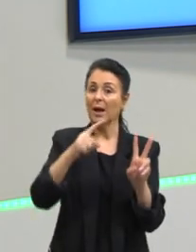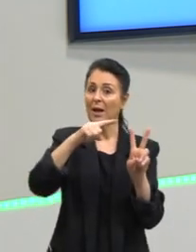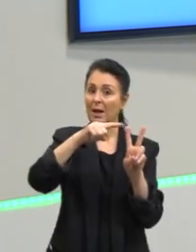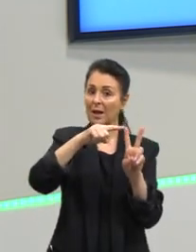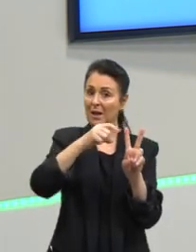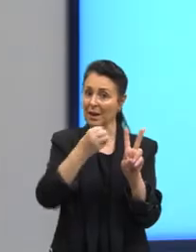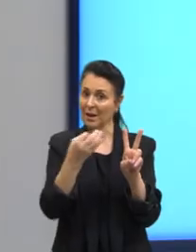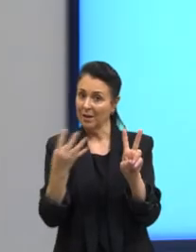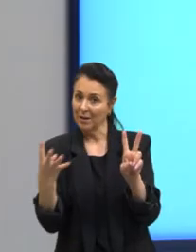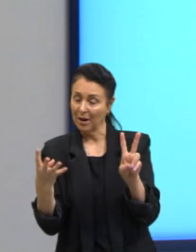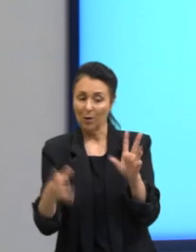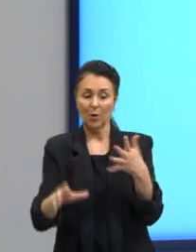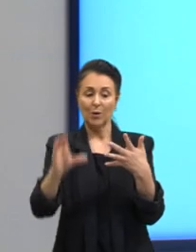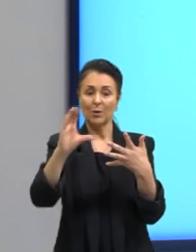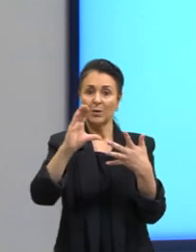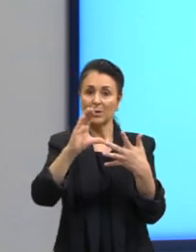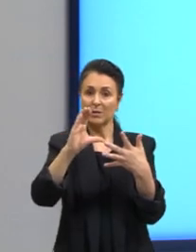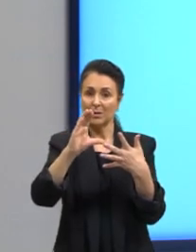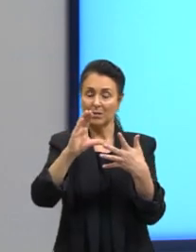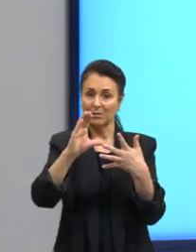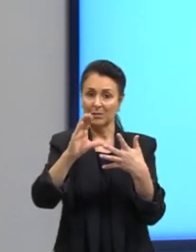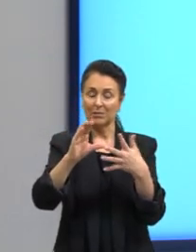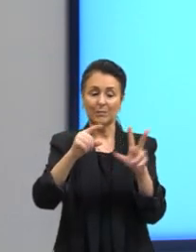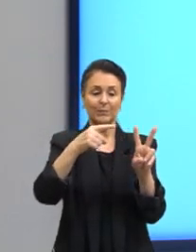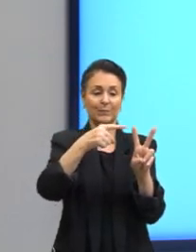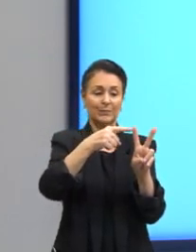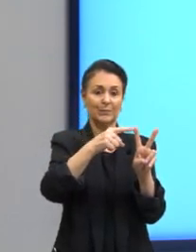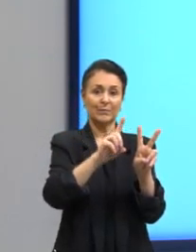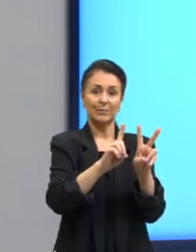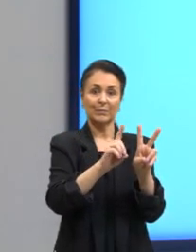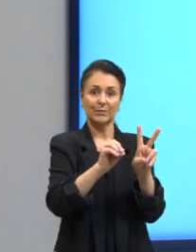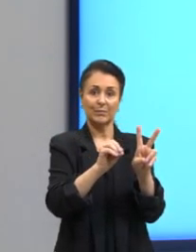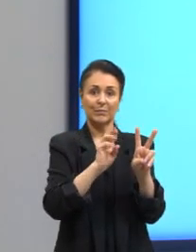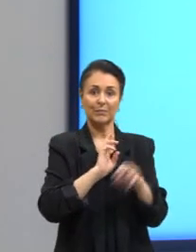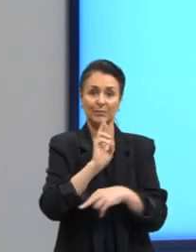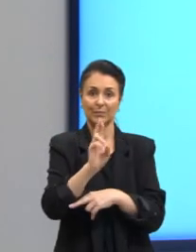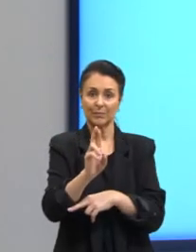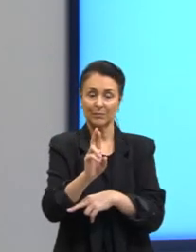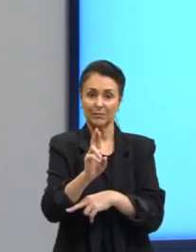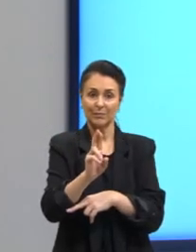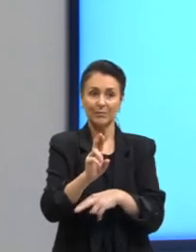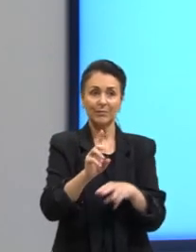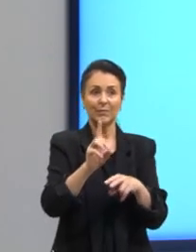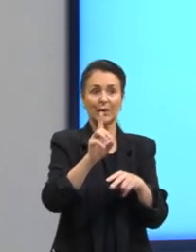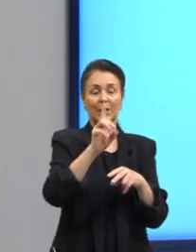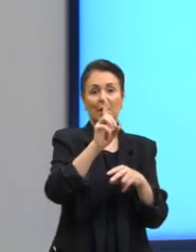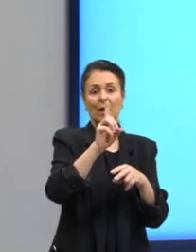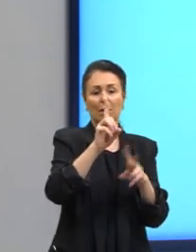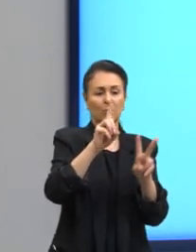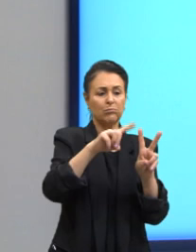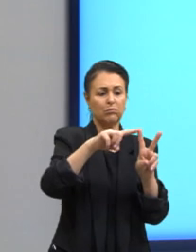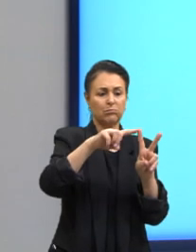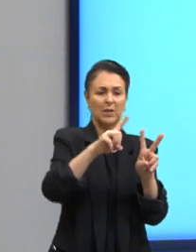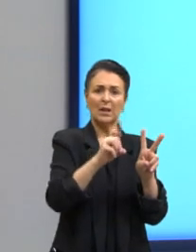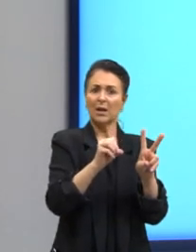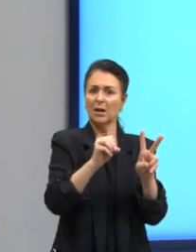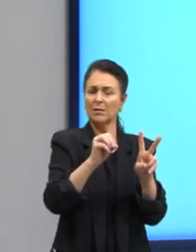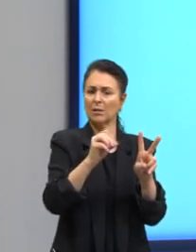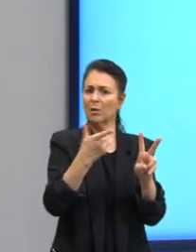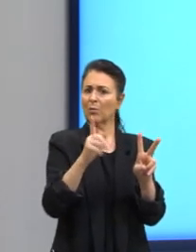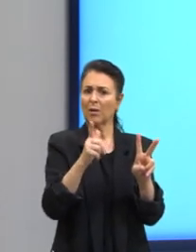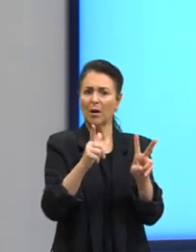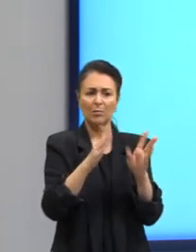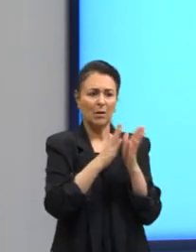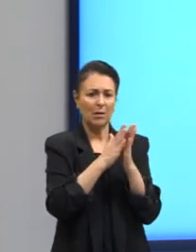então letras e raiz quadrada de 10 então a resposta é 10 não possuem raiz quadrada exata ou